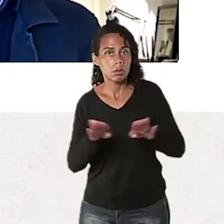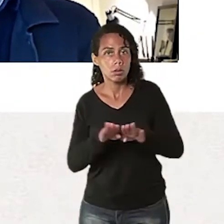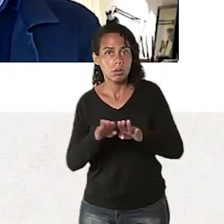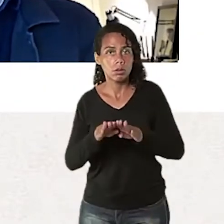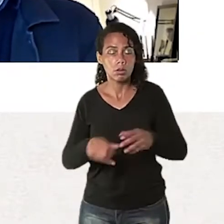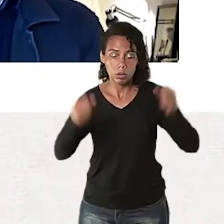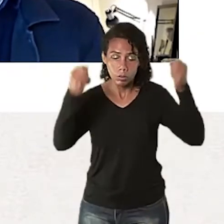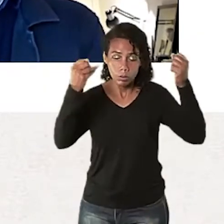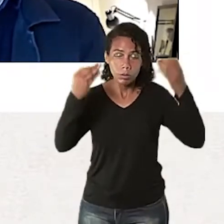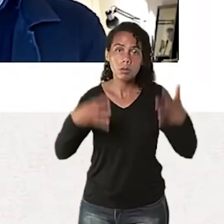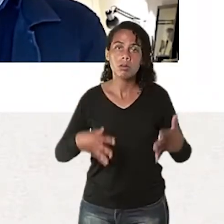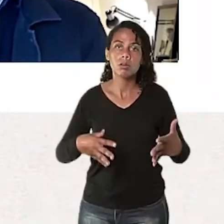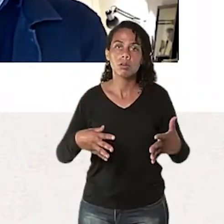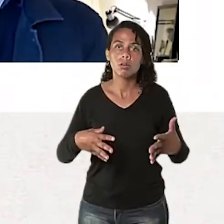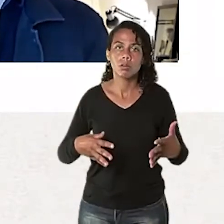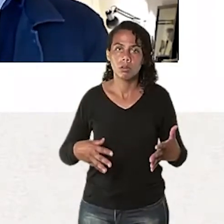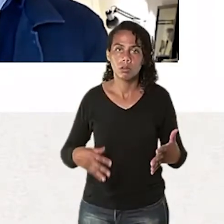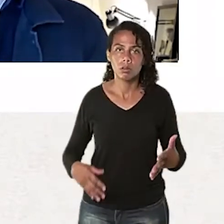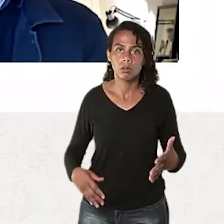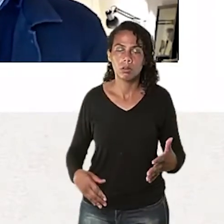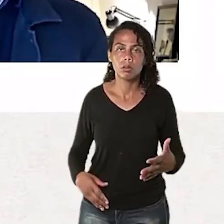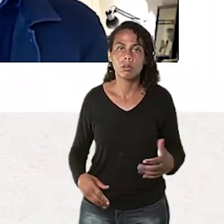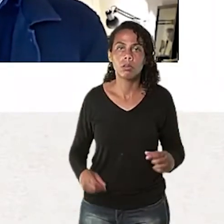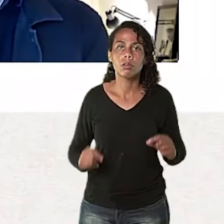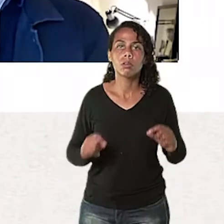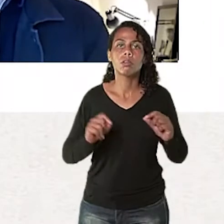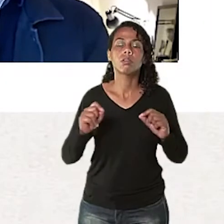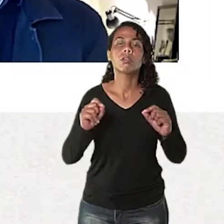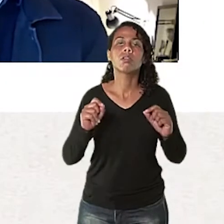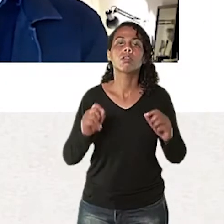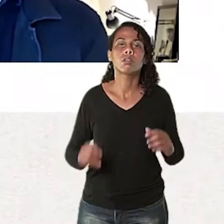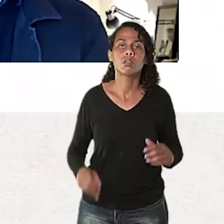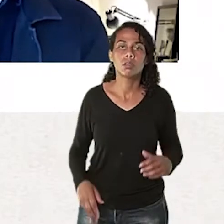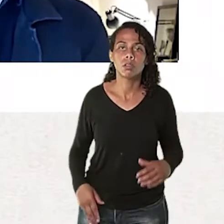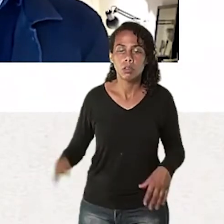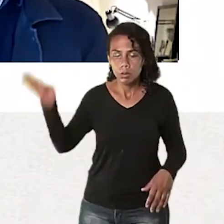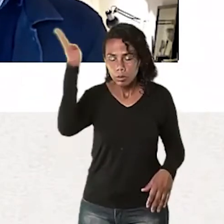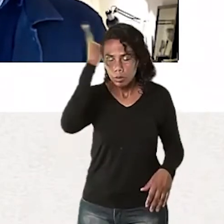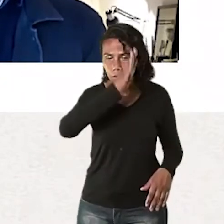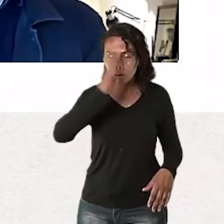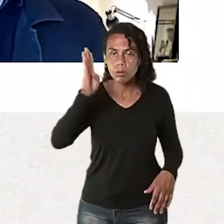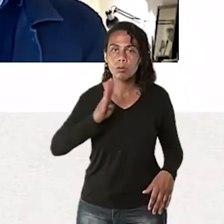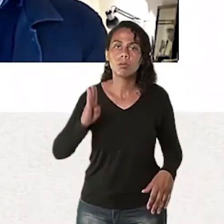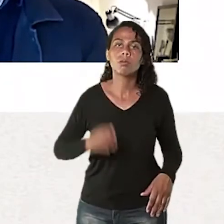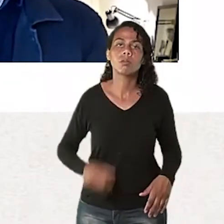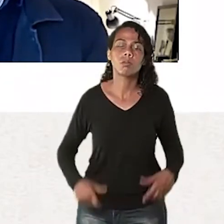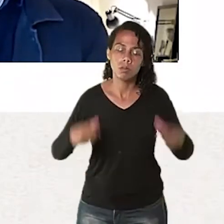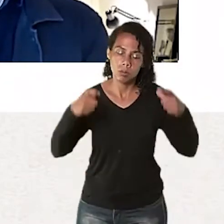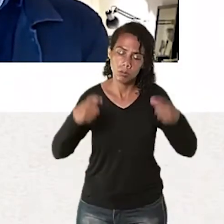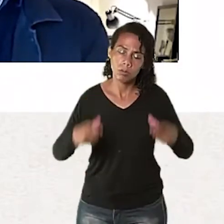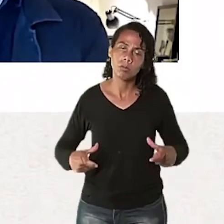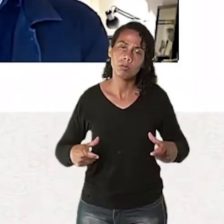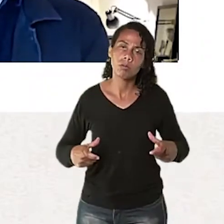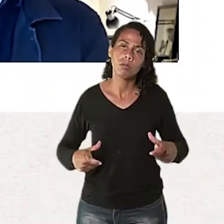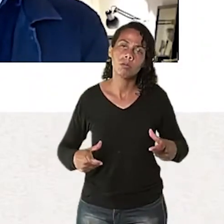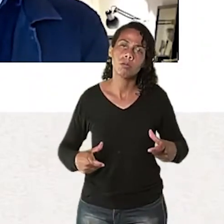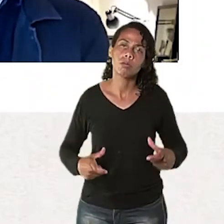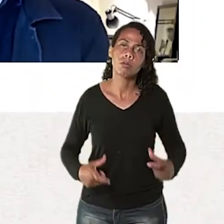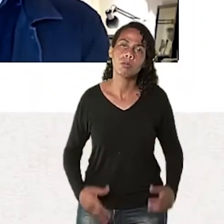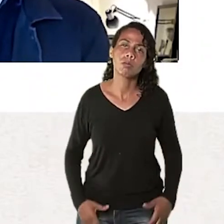aqui, porque eu acho o Brasil um lugar incrível. E, ao mesmo tempo, eu queria que o título desse essa